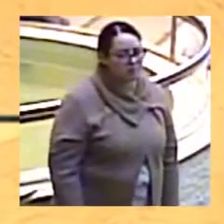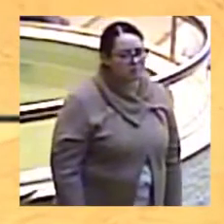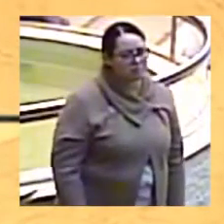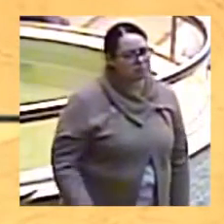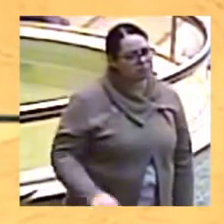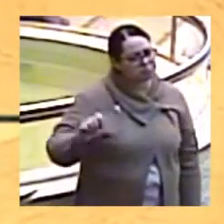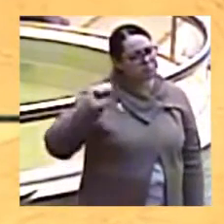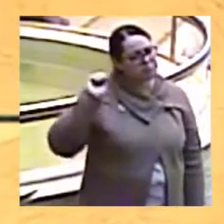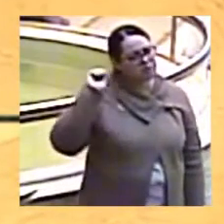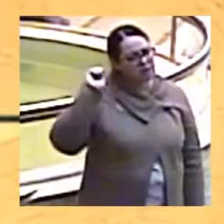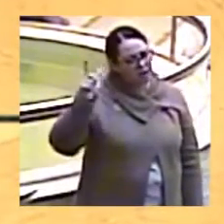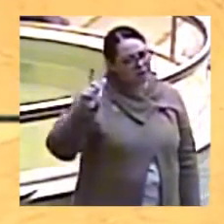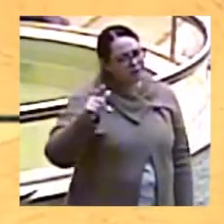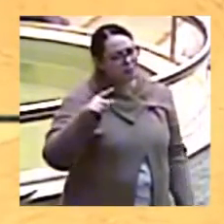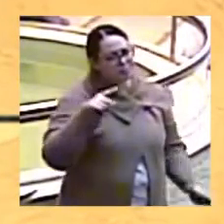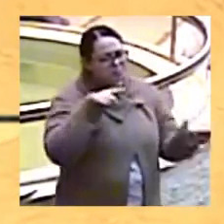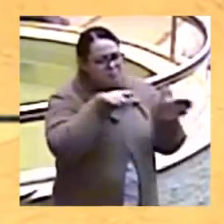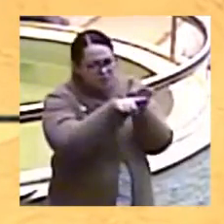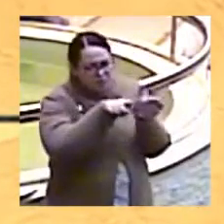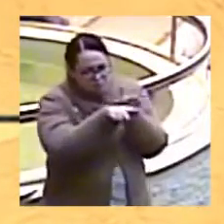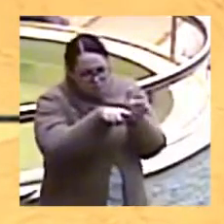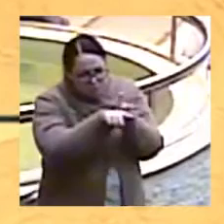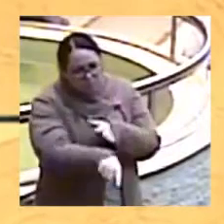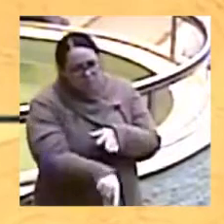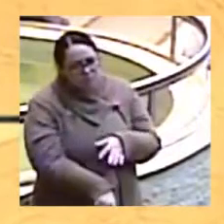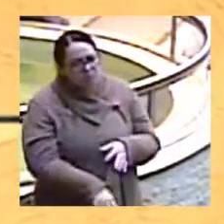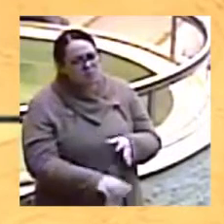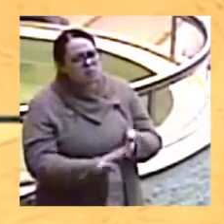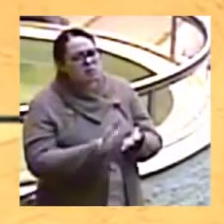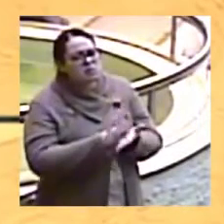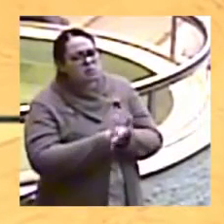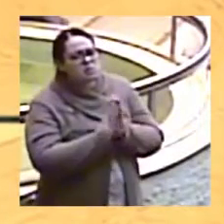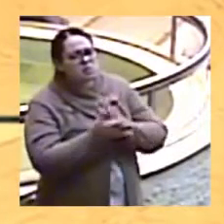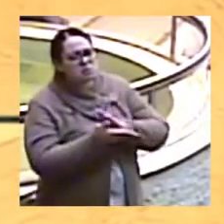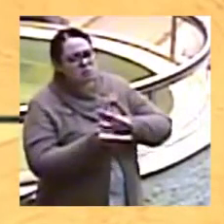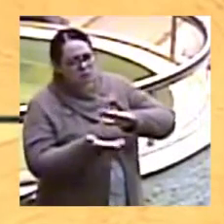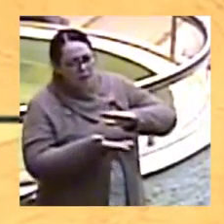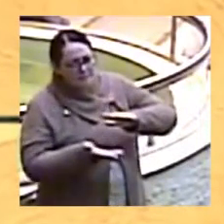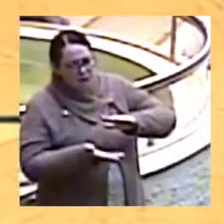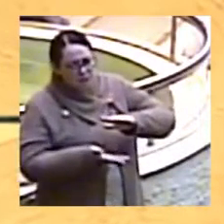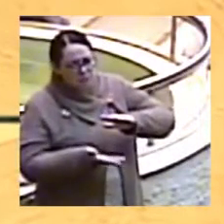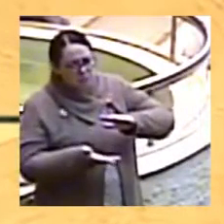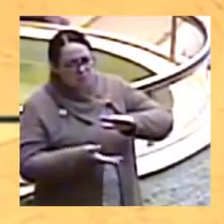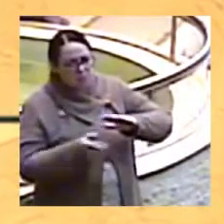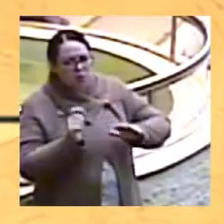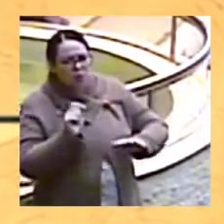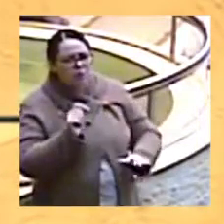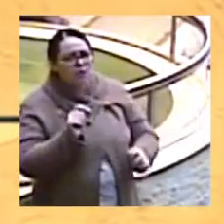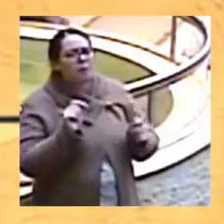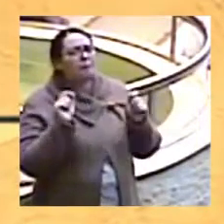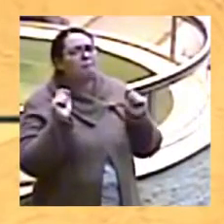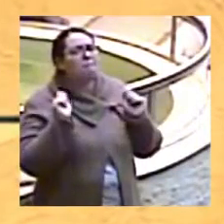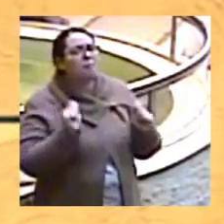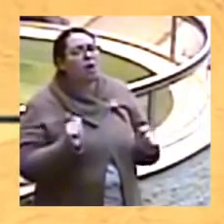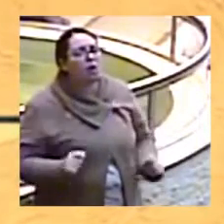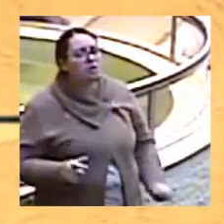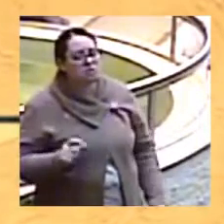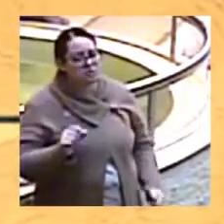verso 3, diz o seguinte, ora, destruídos os fundamentos, que poderá fazer o justo?